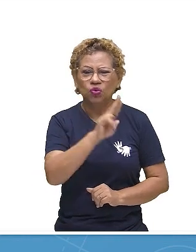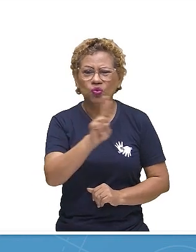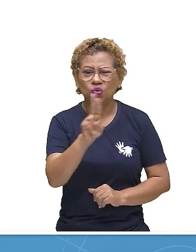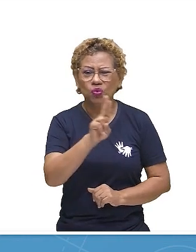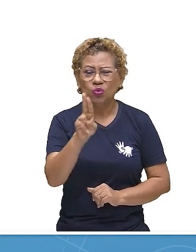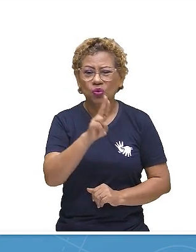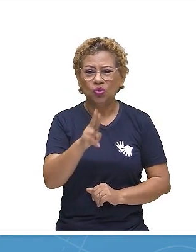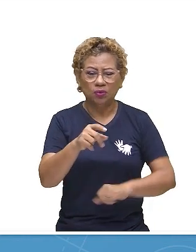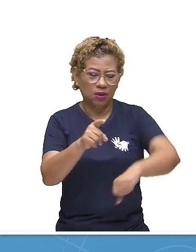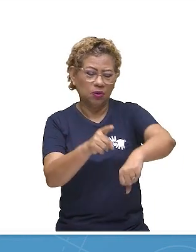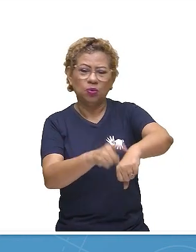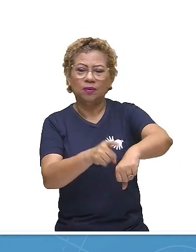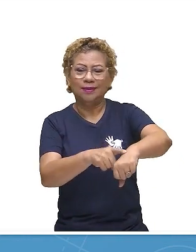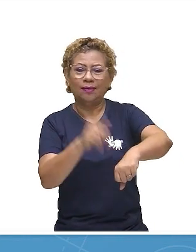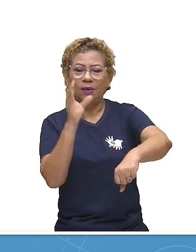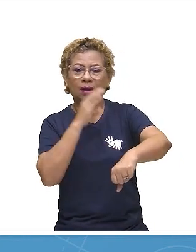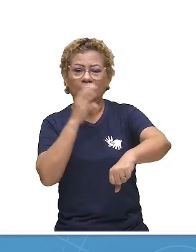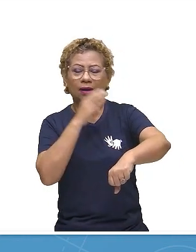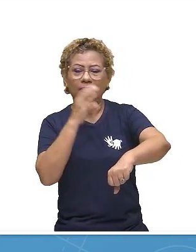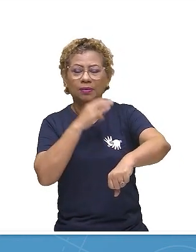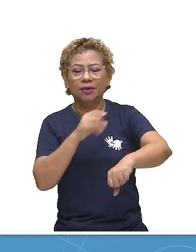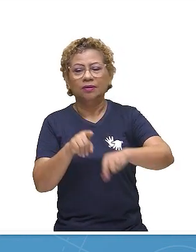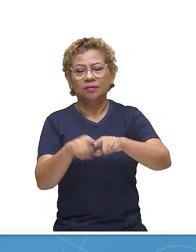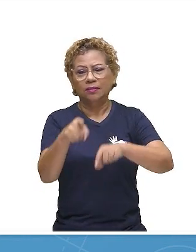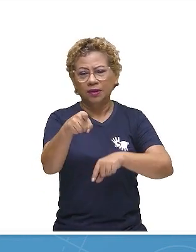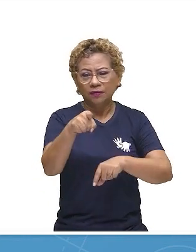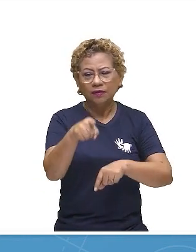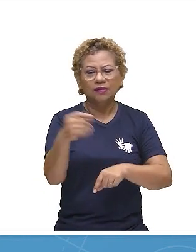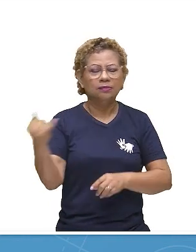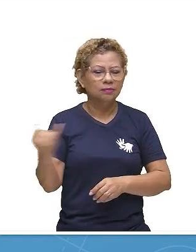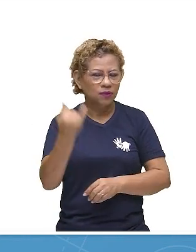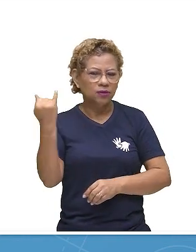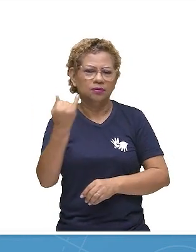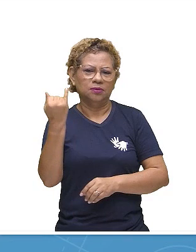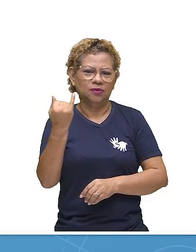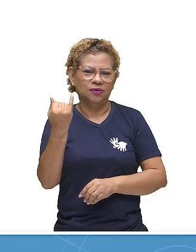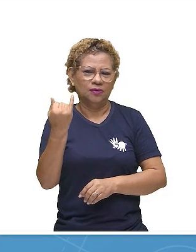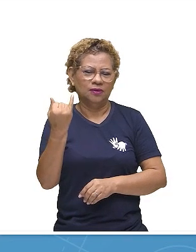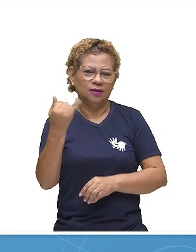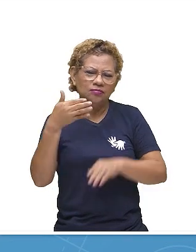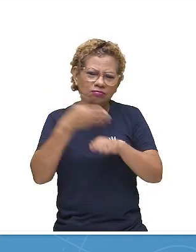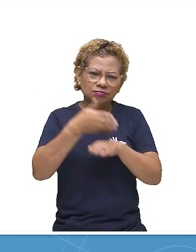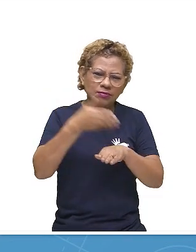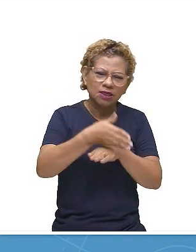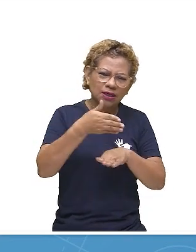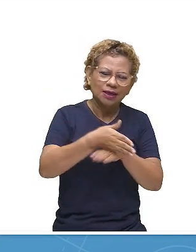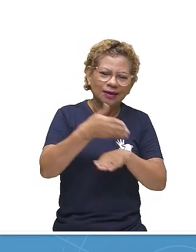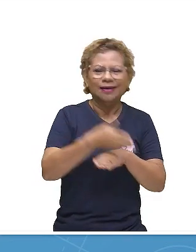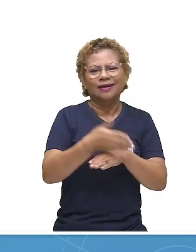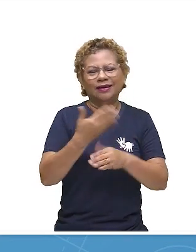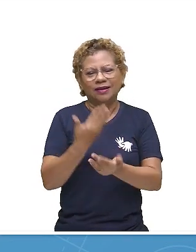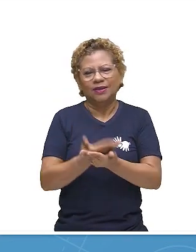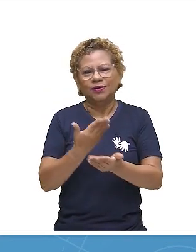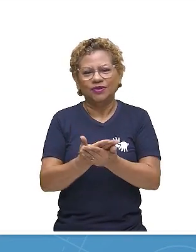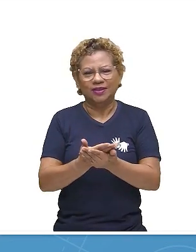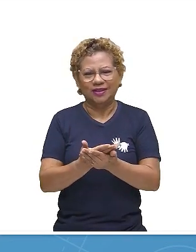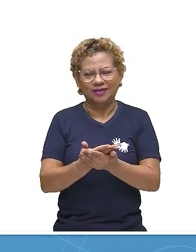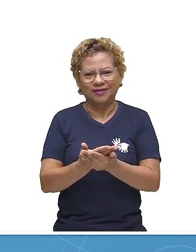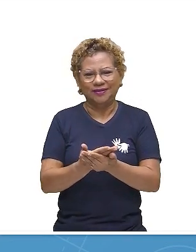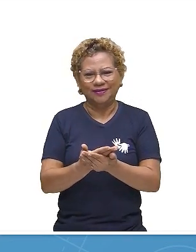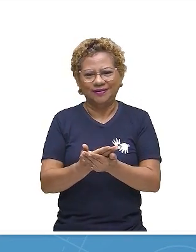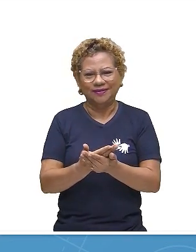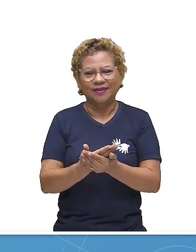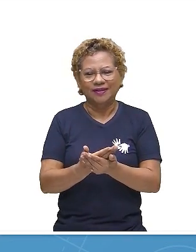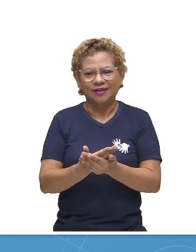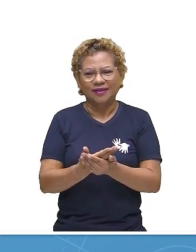mundo, mas continue participando, a sua participação é muito importante, né? Para a aula, para a nossa interatividade, que vai num momento desse aí o professor Emerson cita o